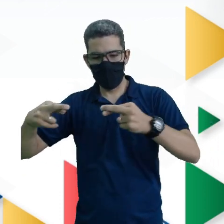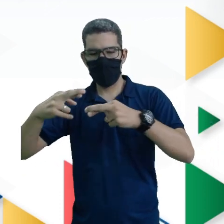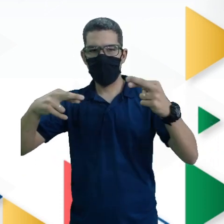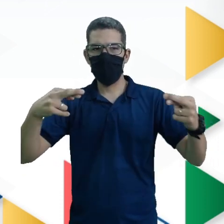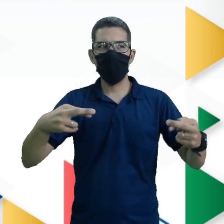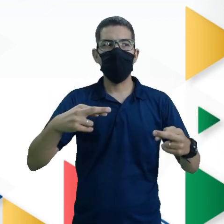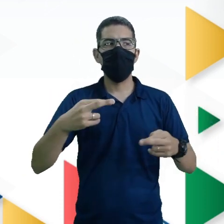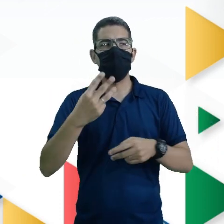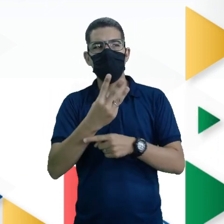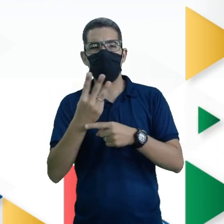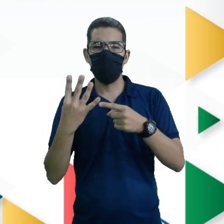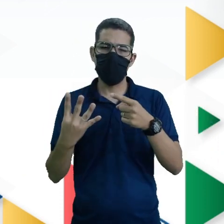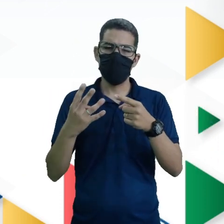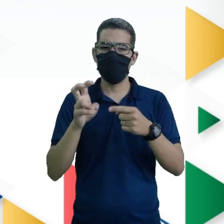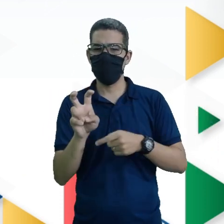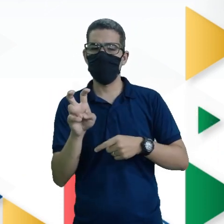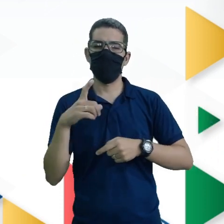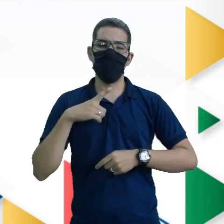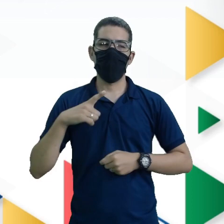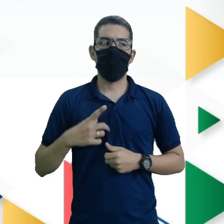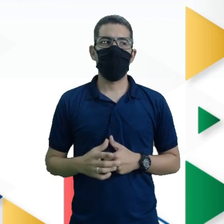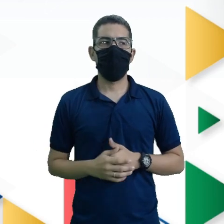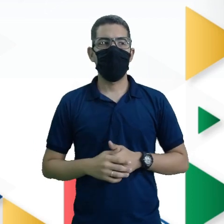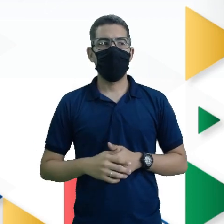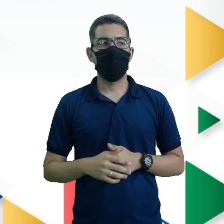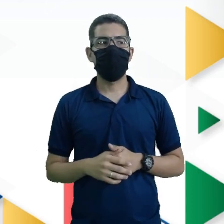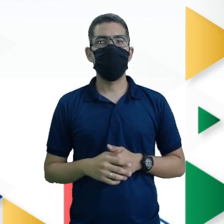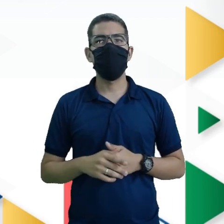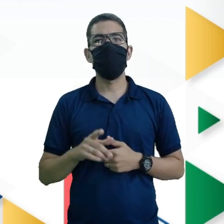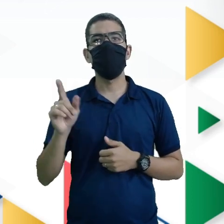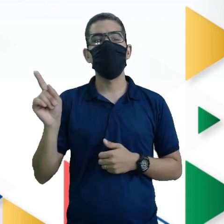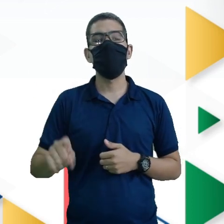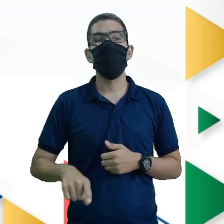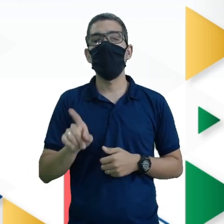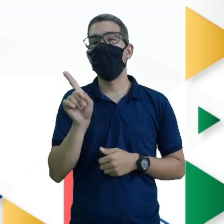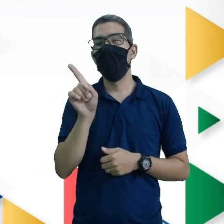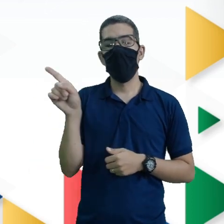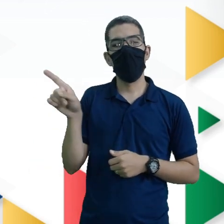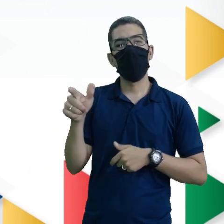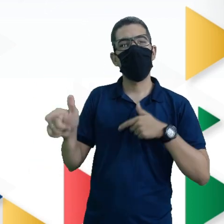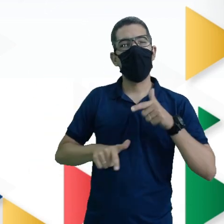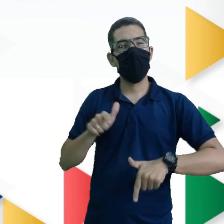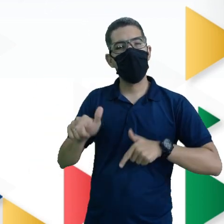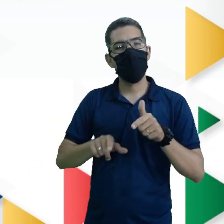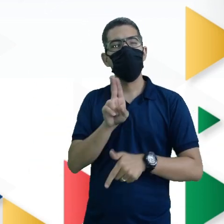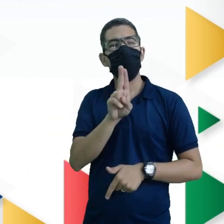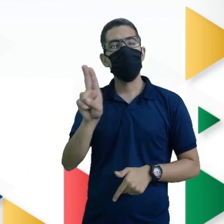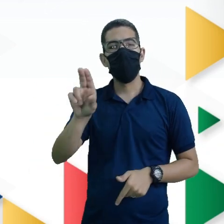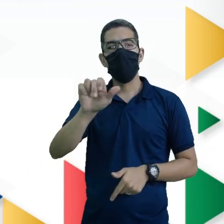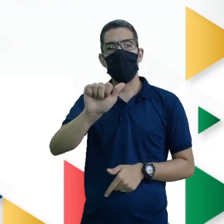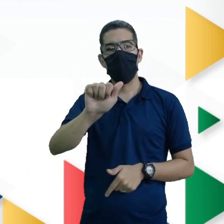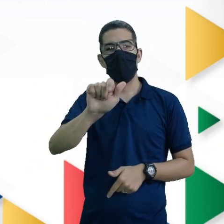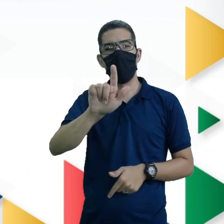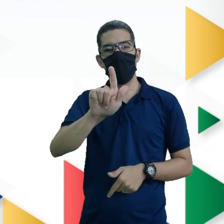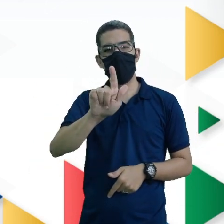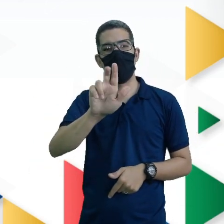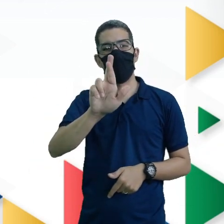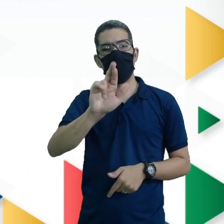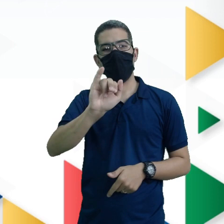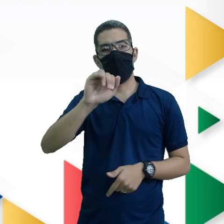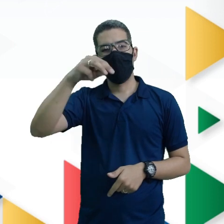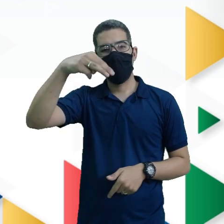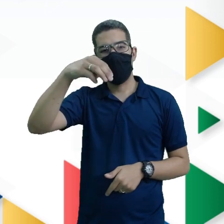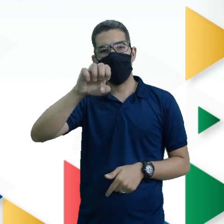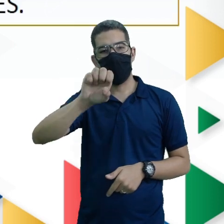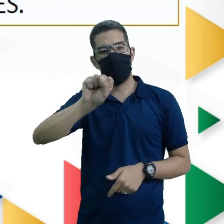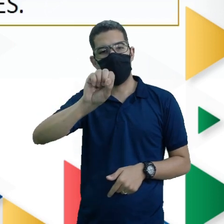contrário, né? 3, 4, 5, tanto faz. Eram chamados de agrimensores ou esticadores de cordas. Você vai encontrar isso no livro de História